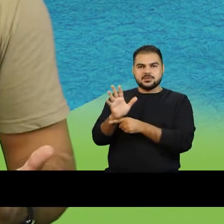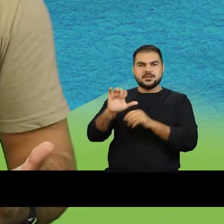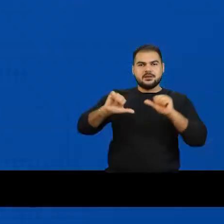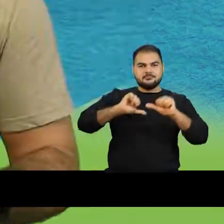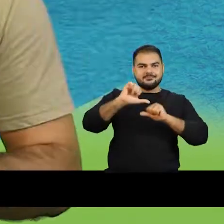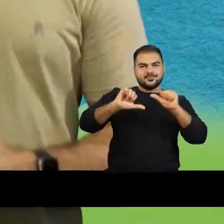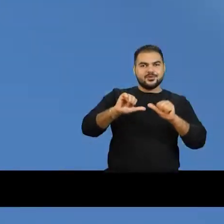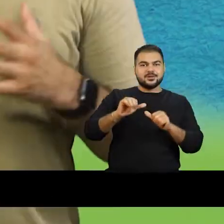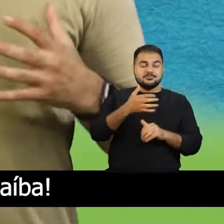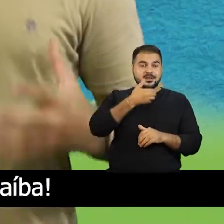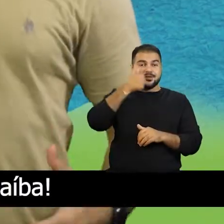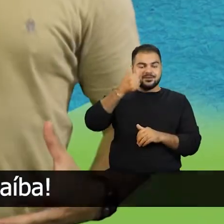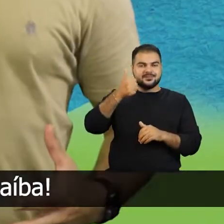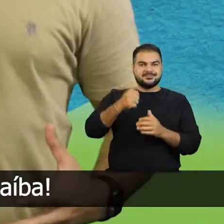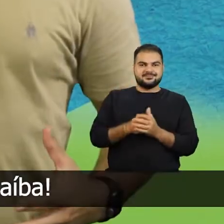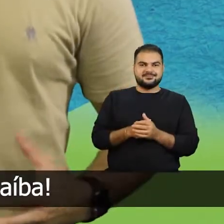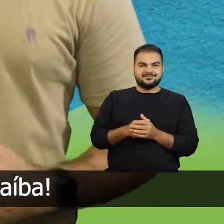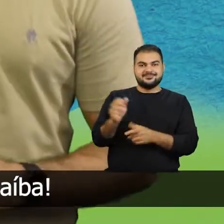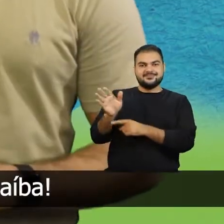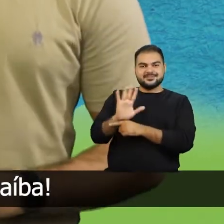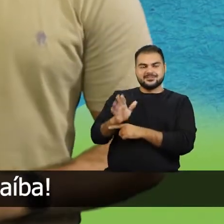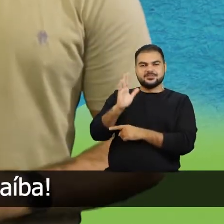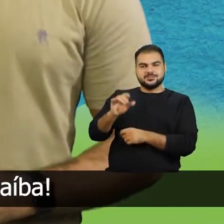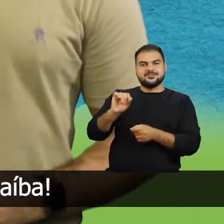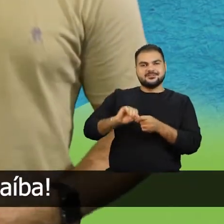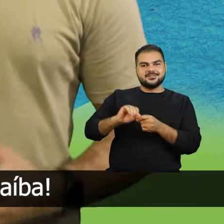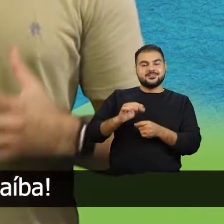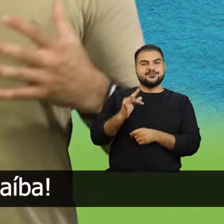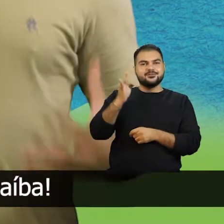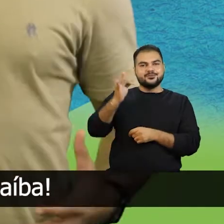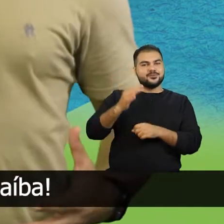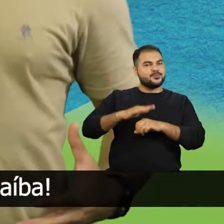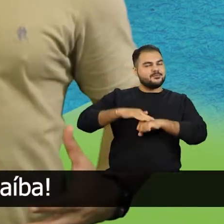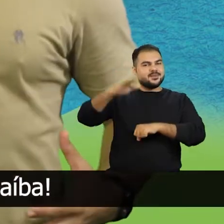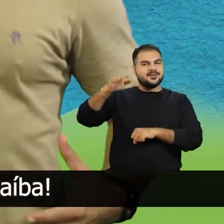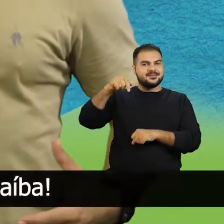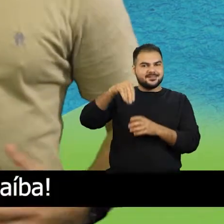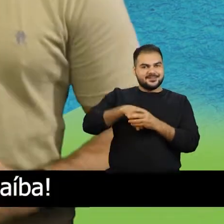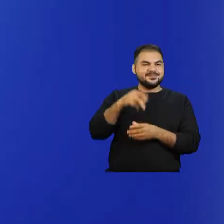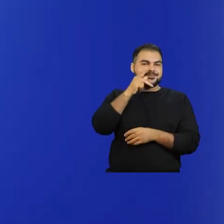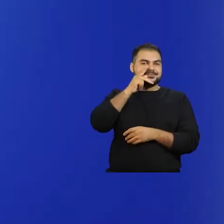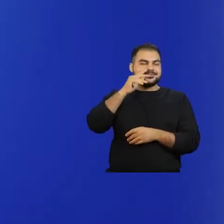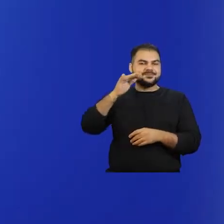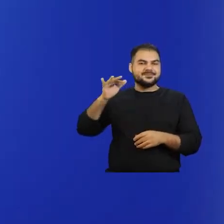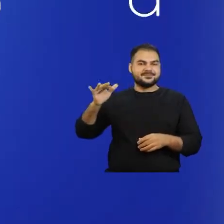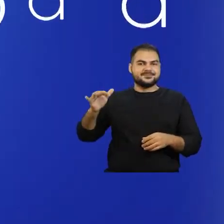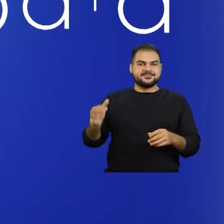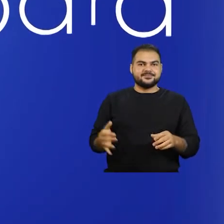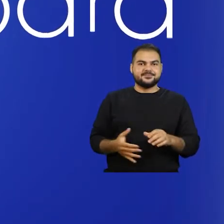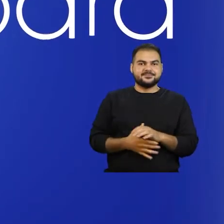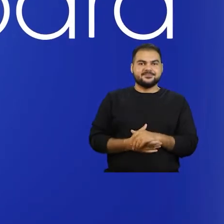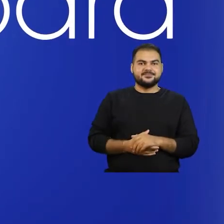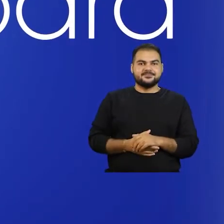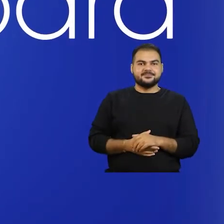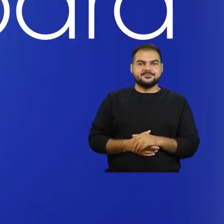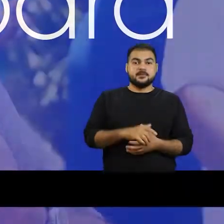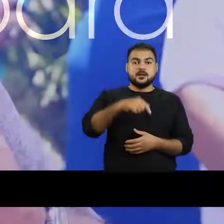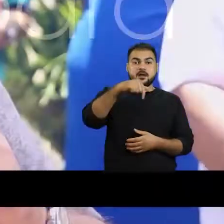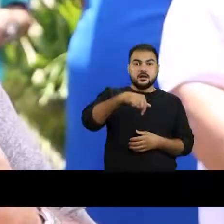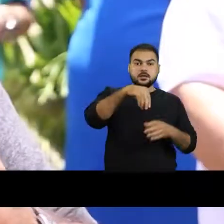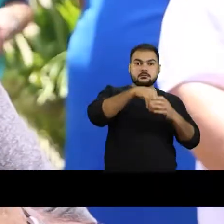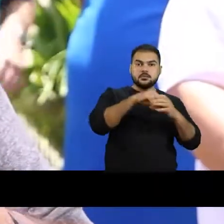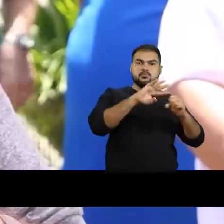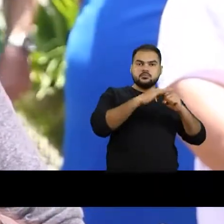dos investimentos. Mão Santa fez. E vai fazer muito mais por nossa Parnaíba. Mão Santa não para.